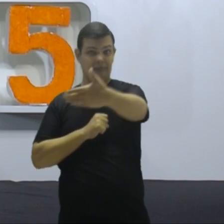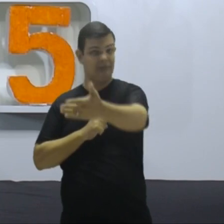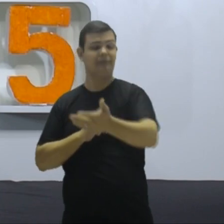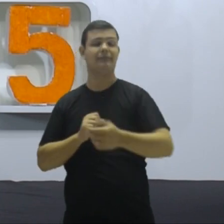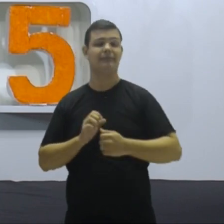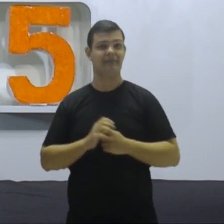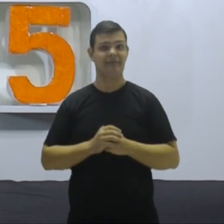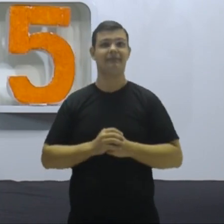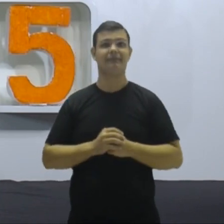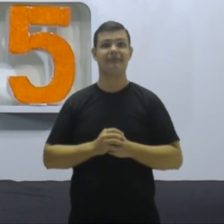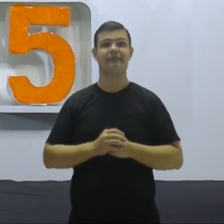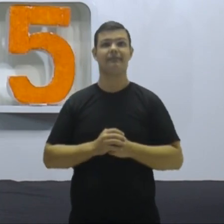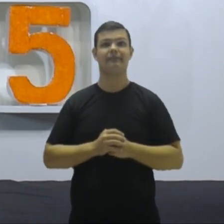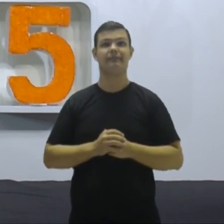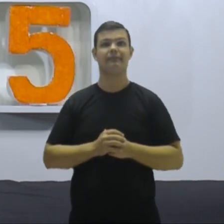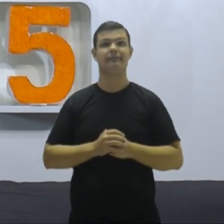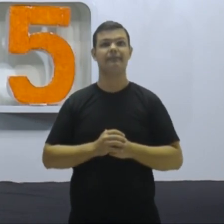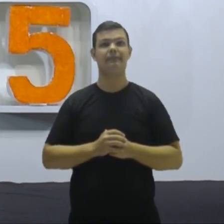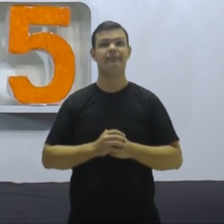lá.